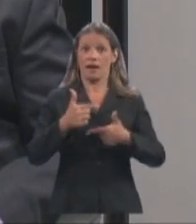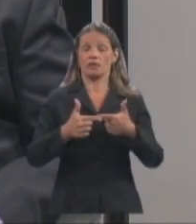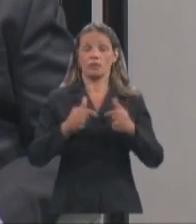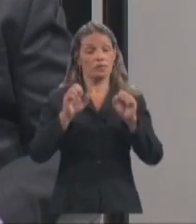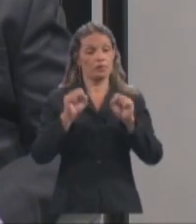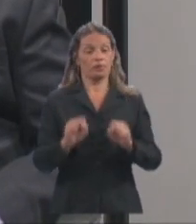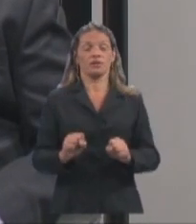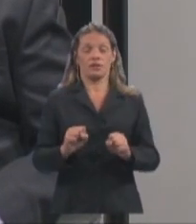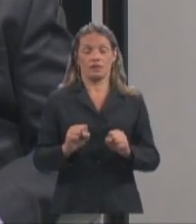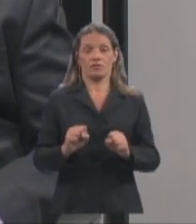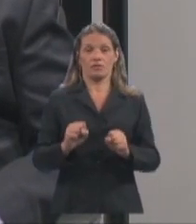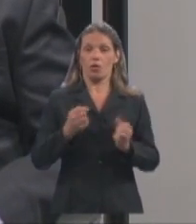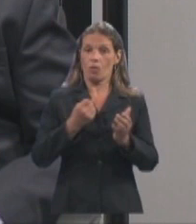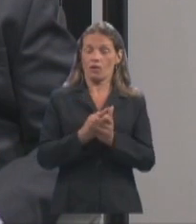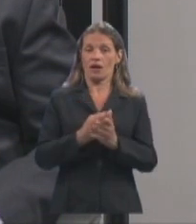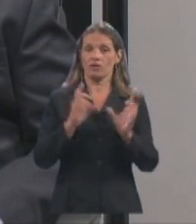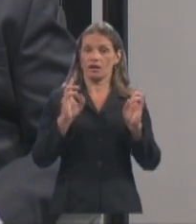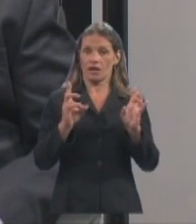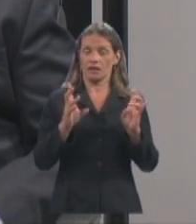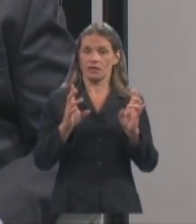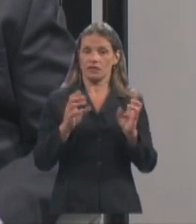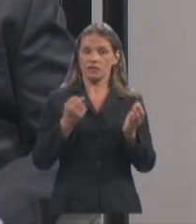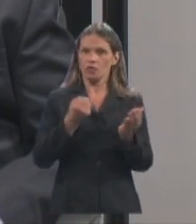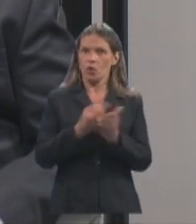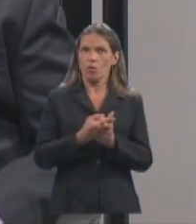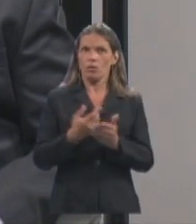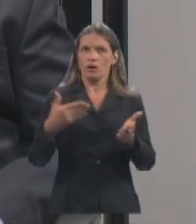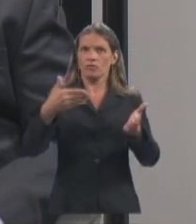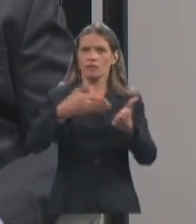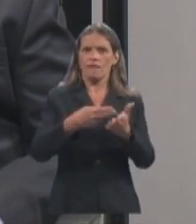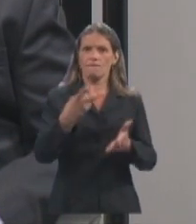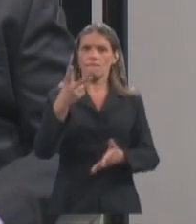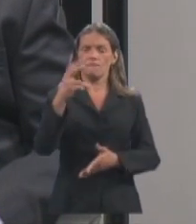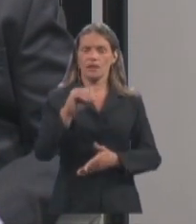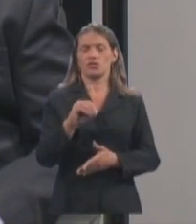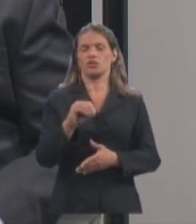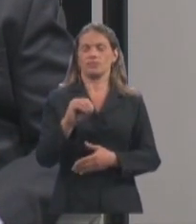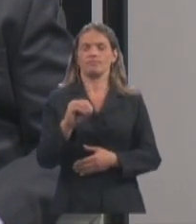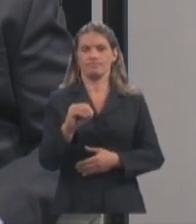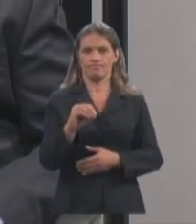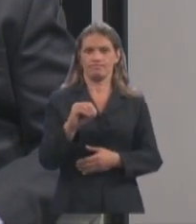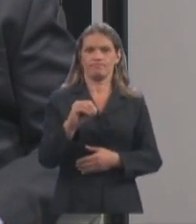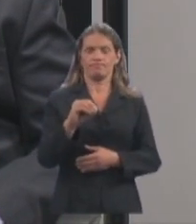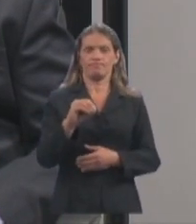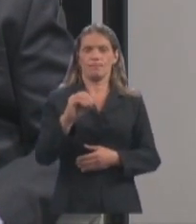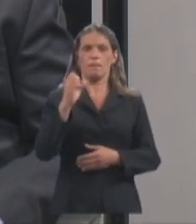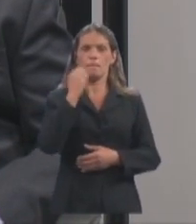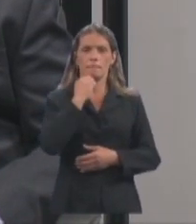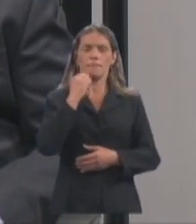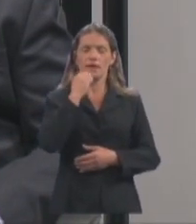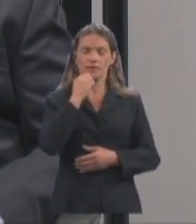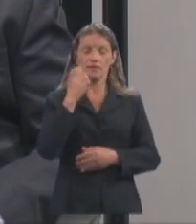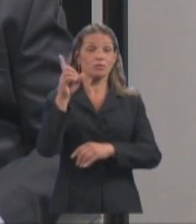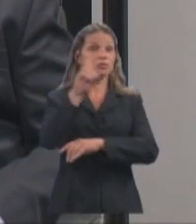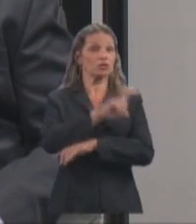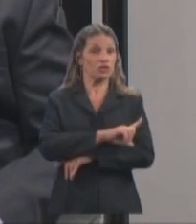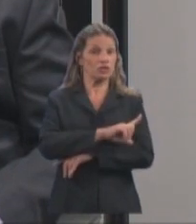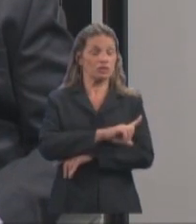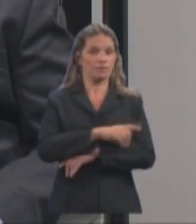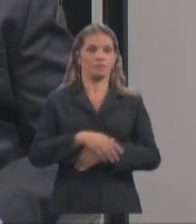manter o vcio que chegam gastar às vezes 20 pedras por dia que equivale a R 100 por dia ou seja R